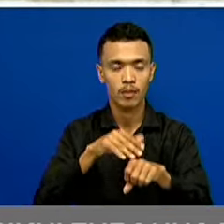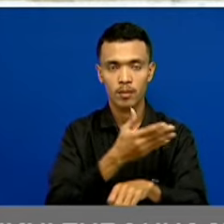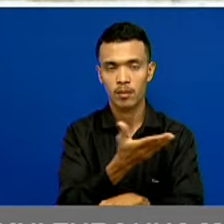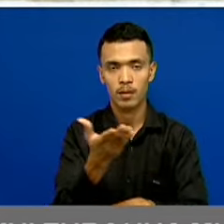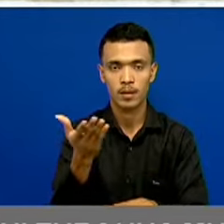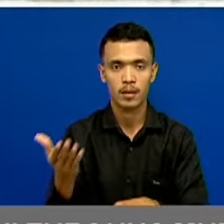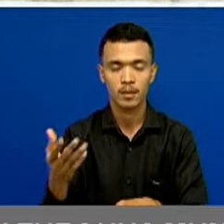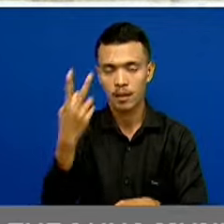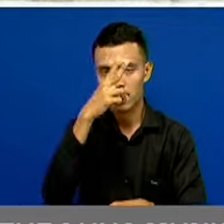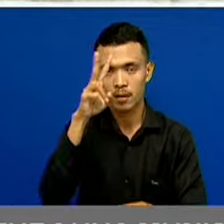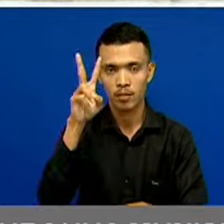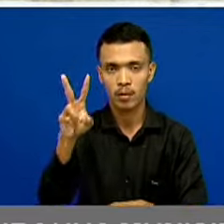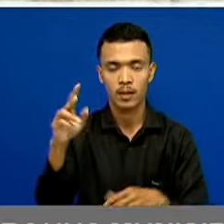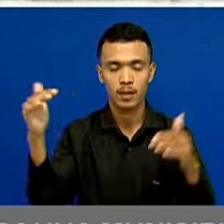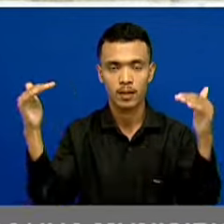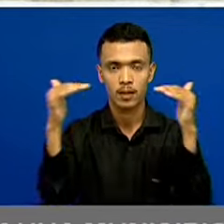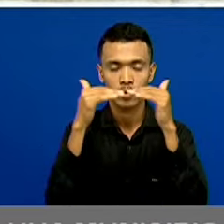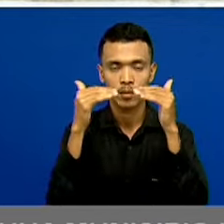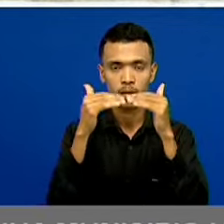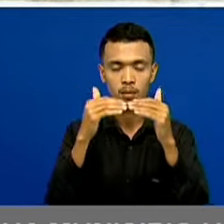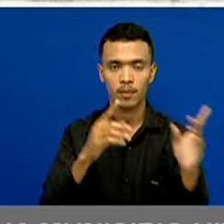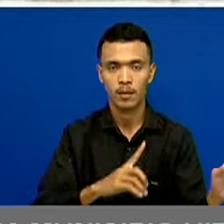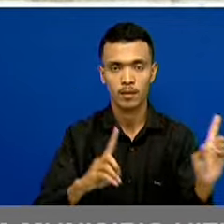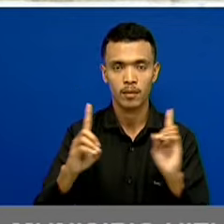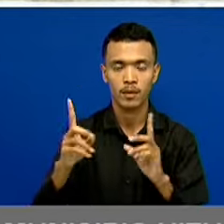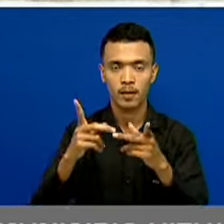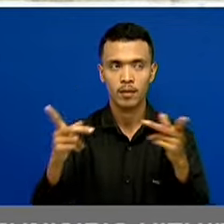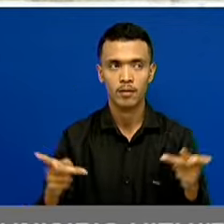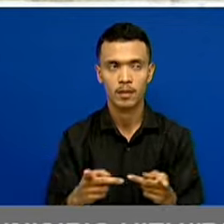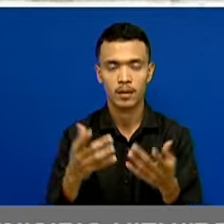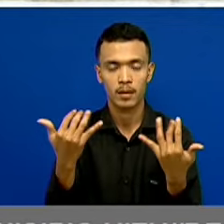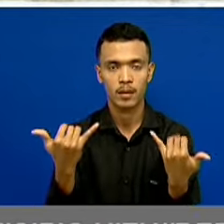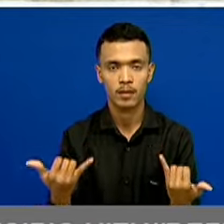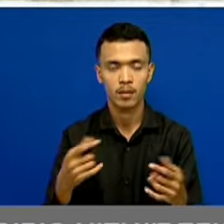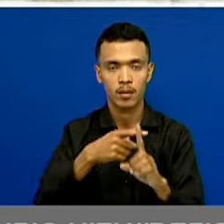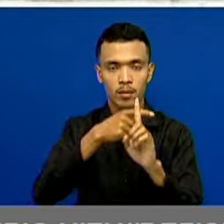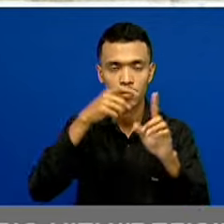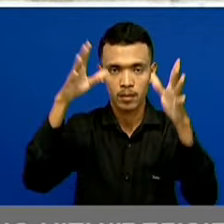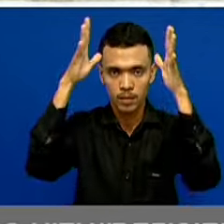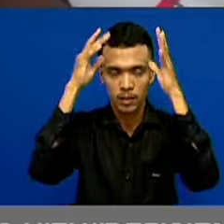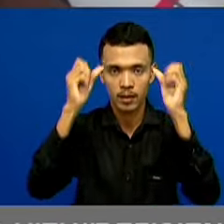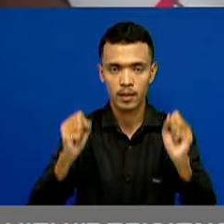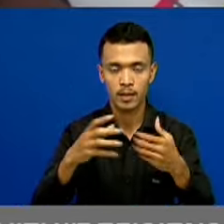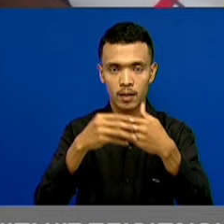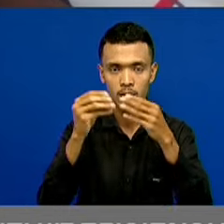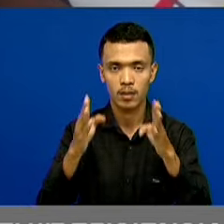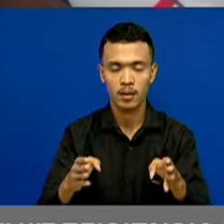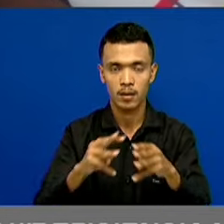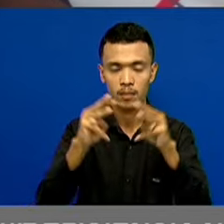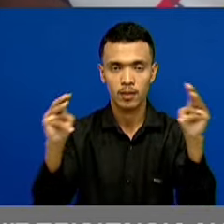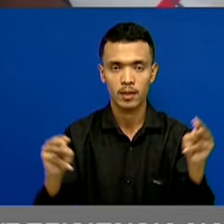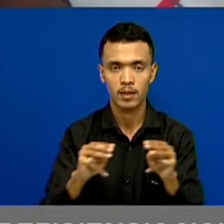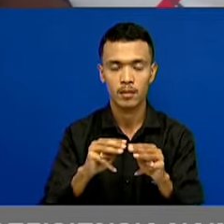hotu atu acompanha a conferência imprensa na bemaka realiza ia fating ide ne husi presidente autoridade município Dili Gregório